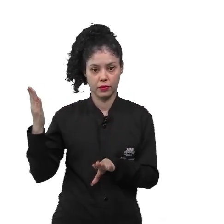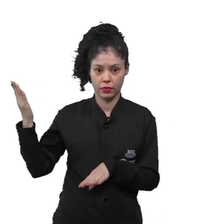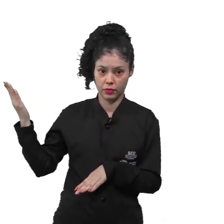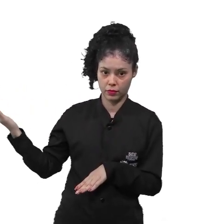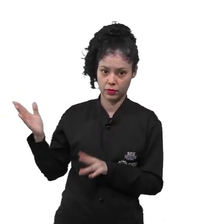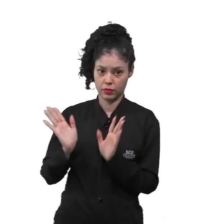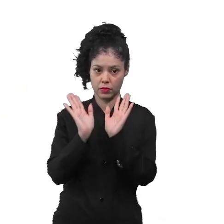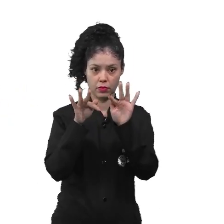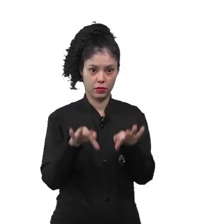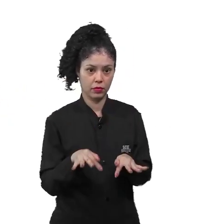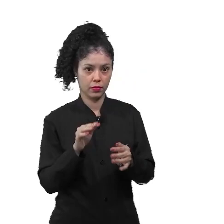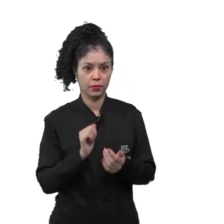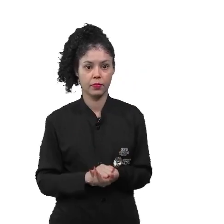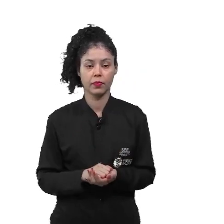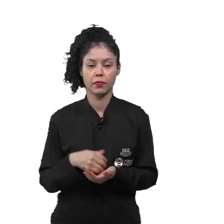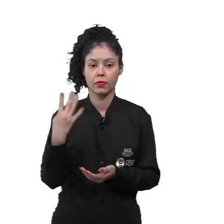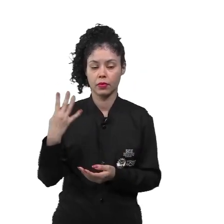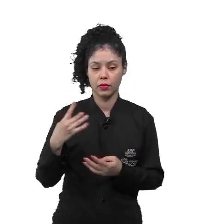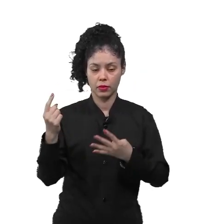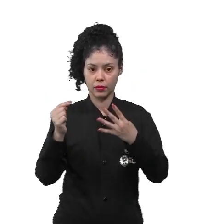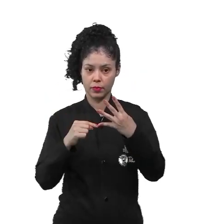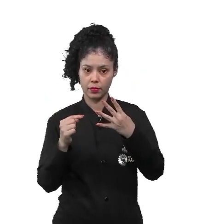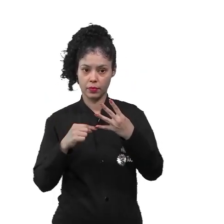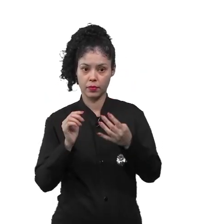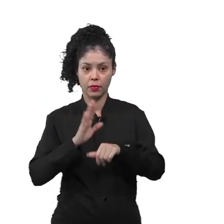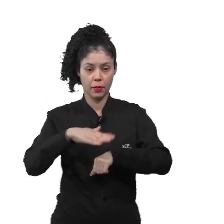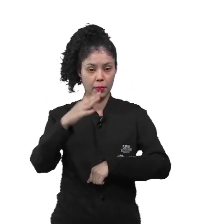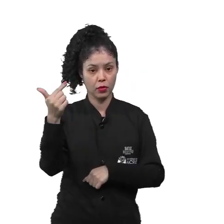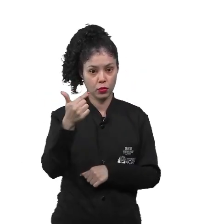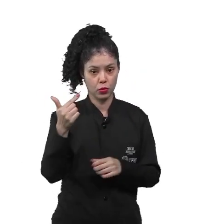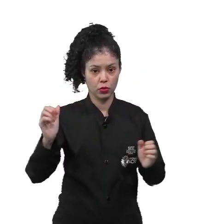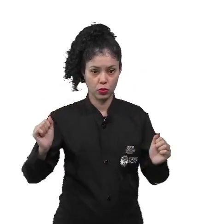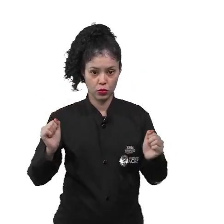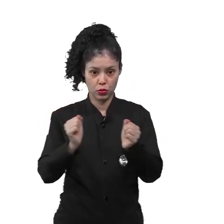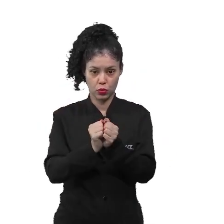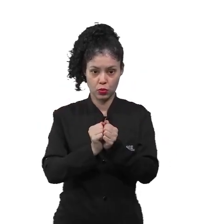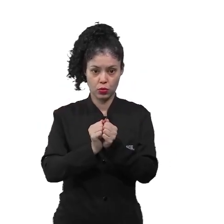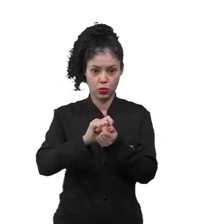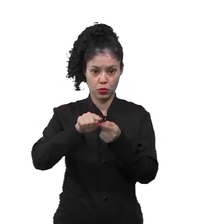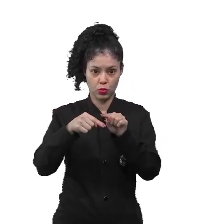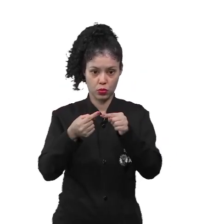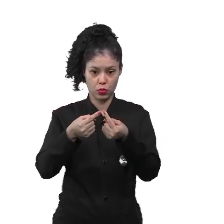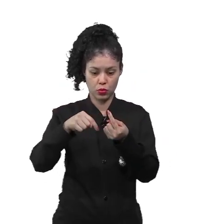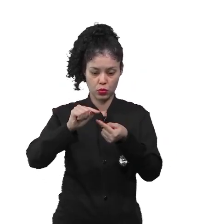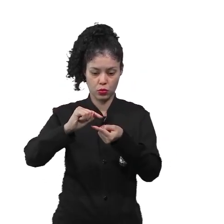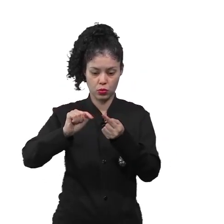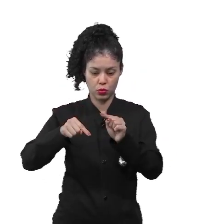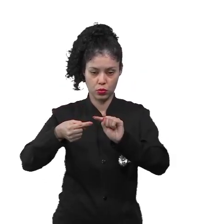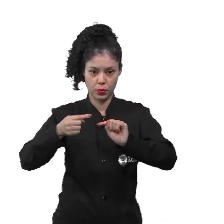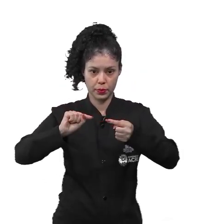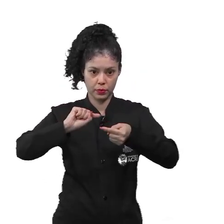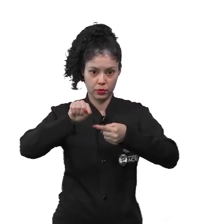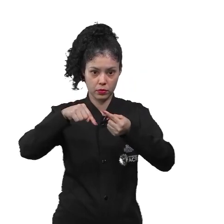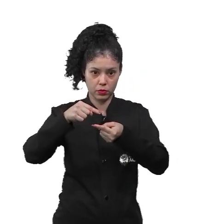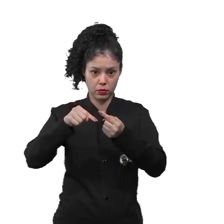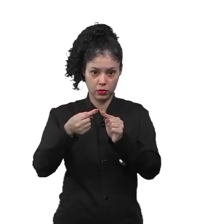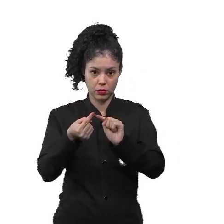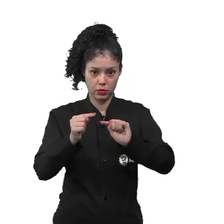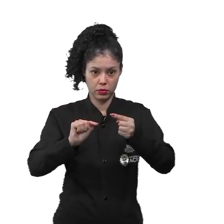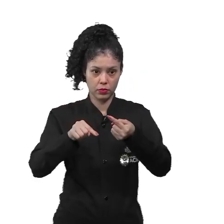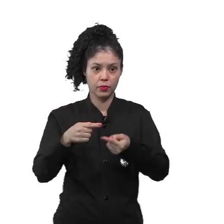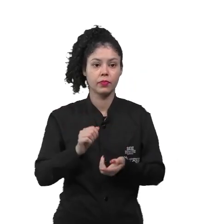estrutura quaternária, quando duas ou mais cadeias elas vão se unir ali para formar uma